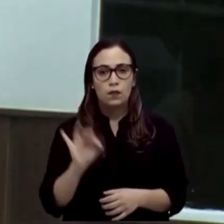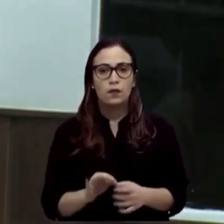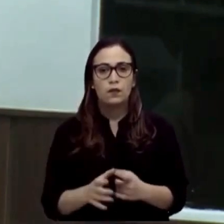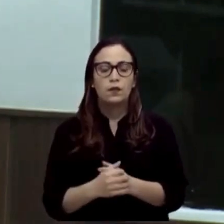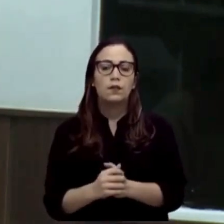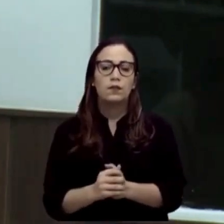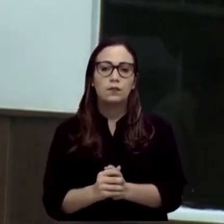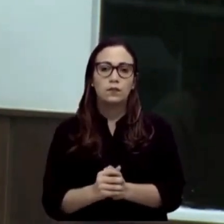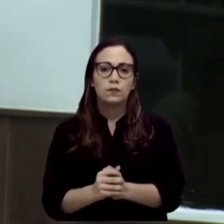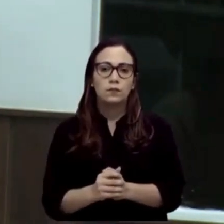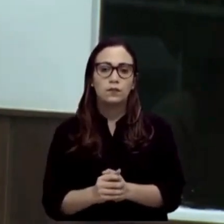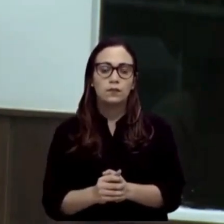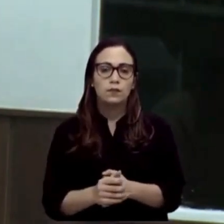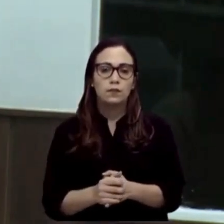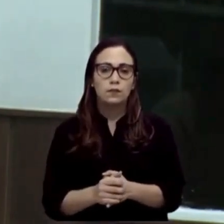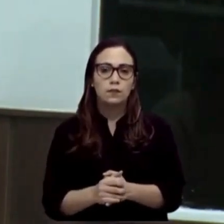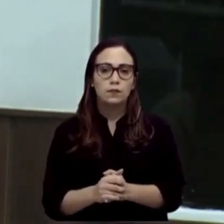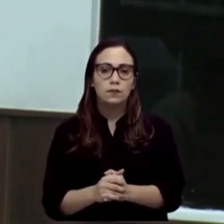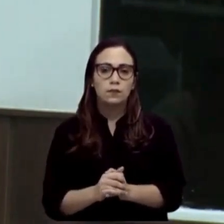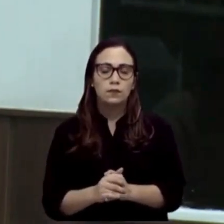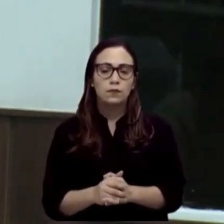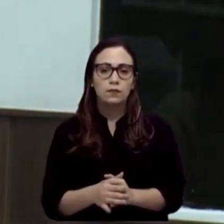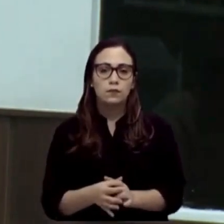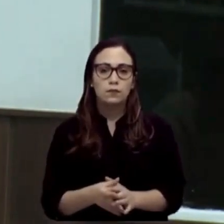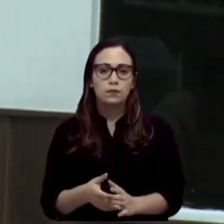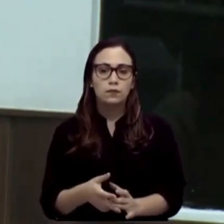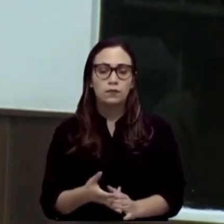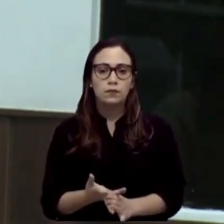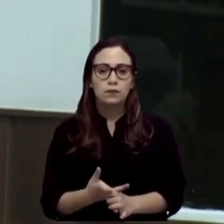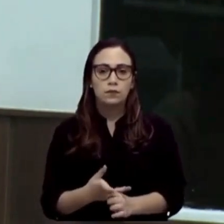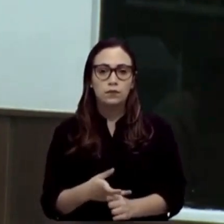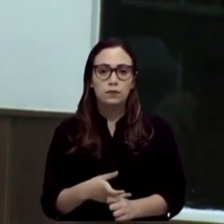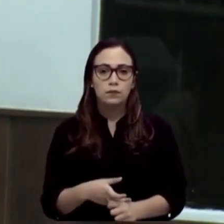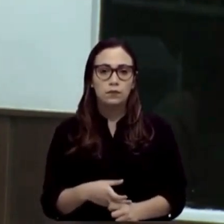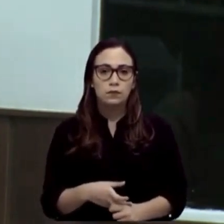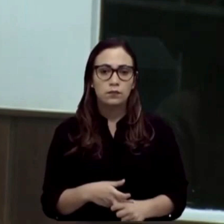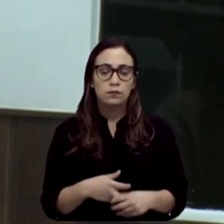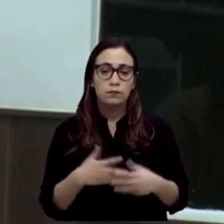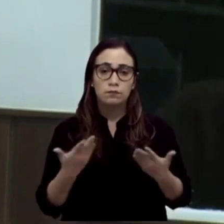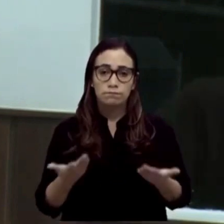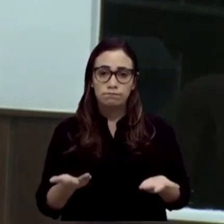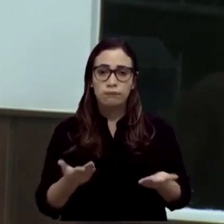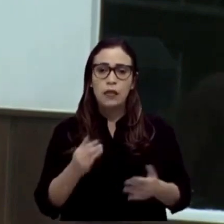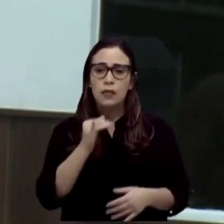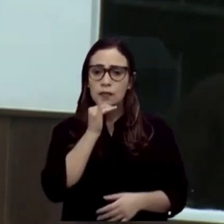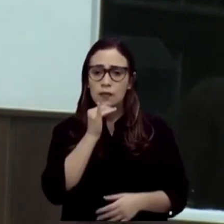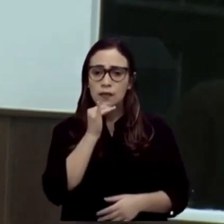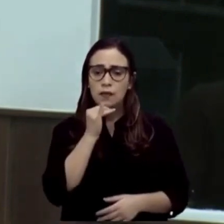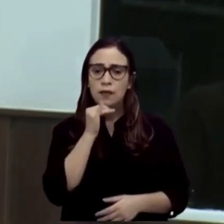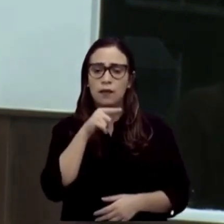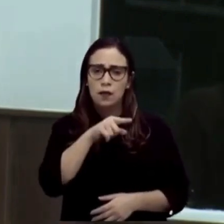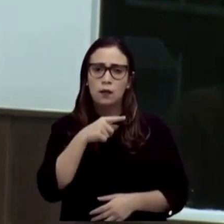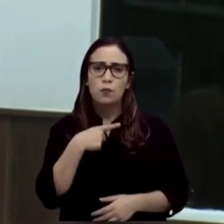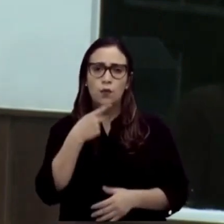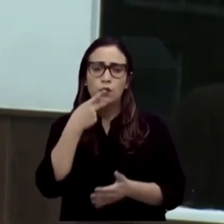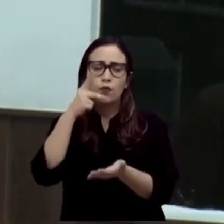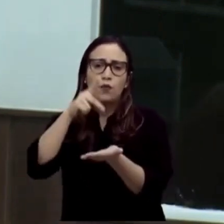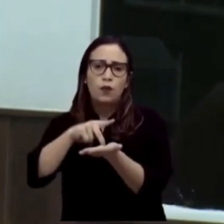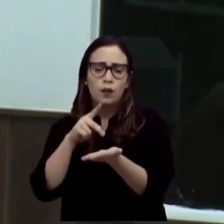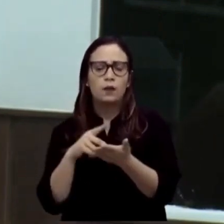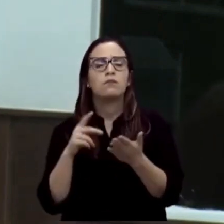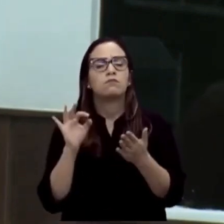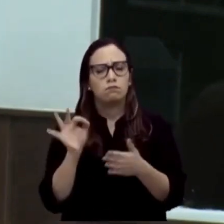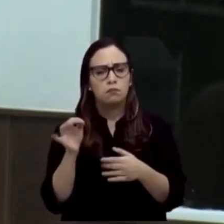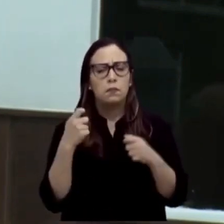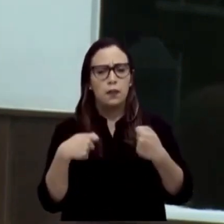282%, vereador de Mangueira, de Maravilha. Então cita-se aqui o exemplo, que é bem verdade, nós temos que